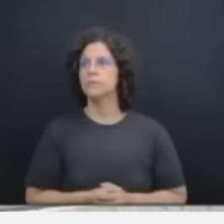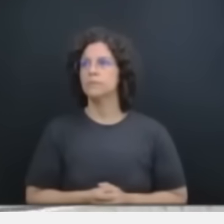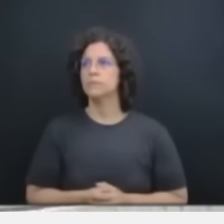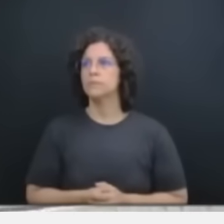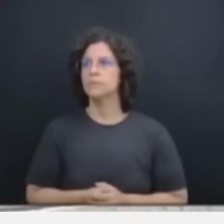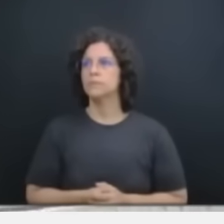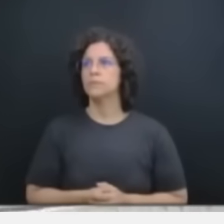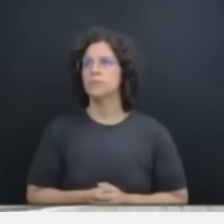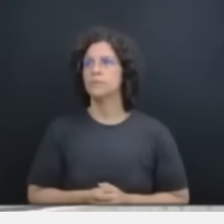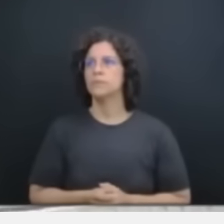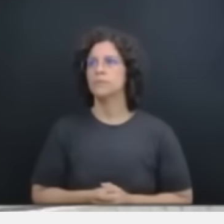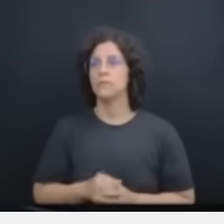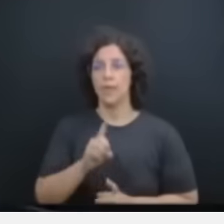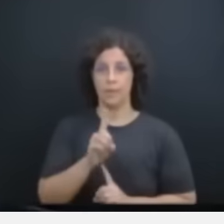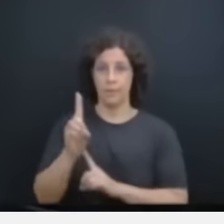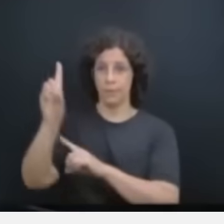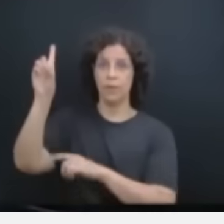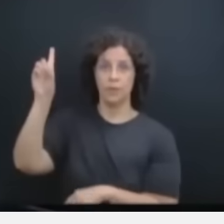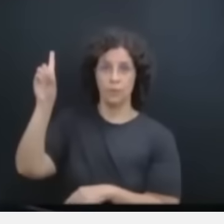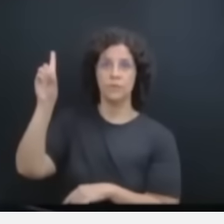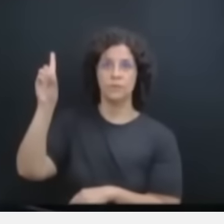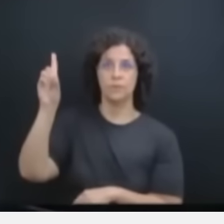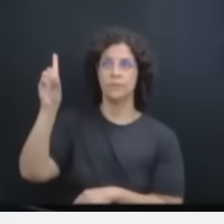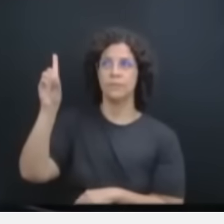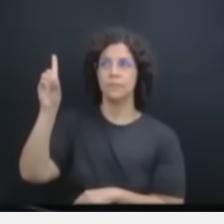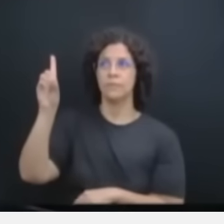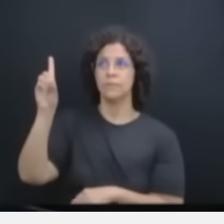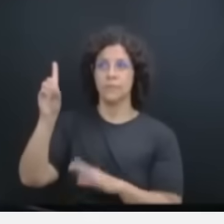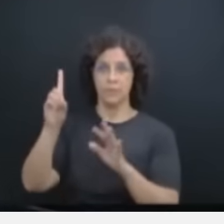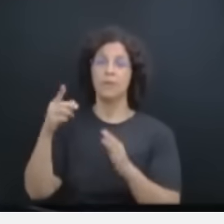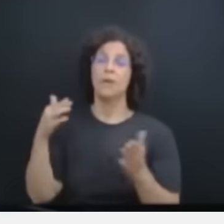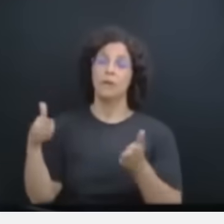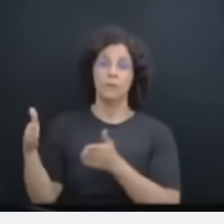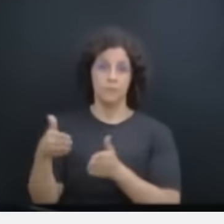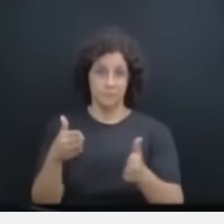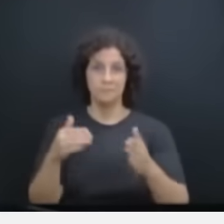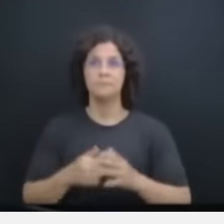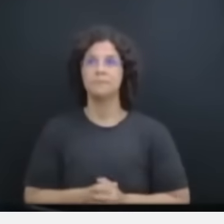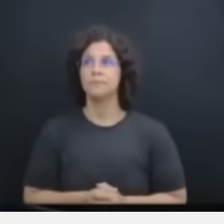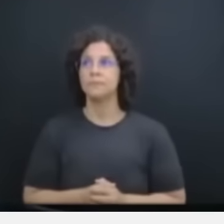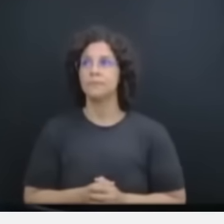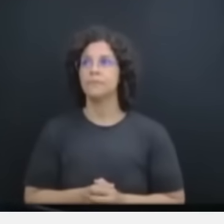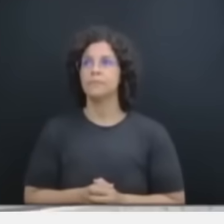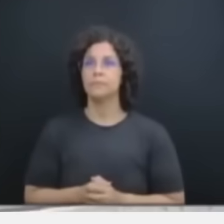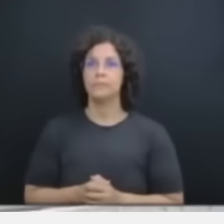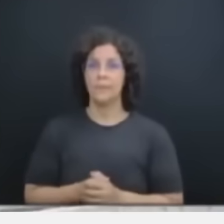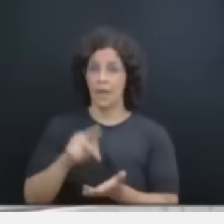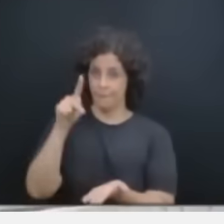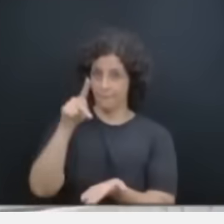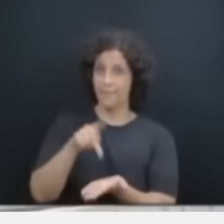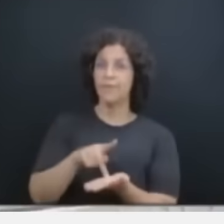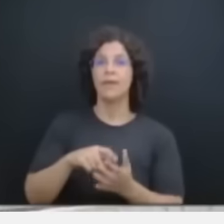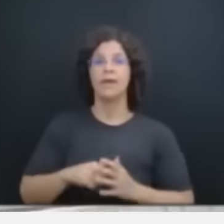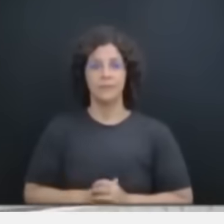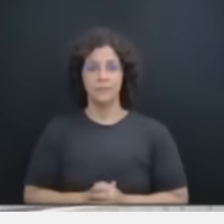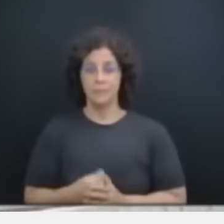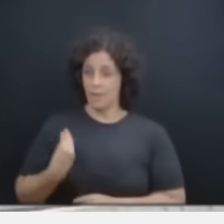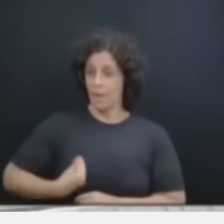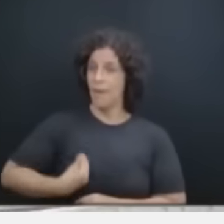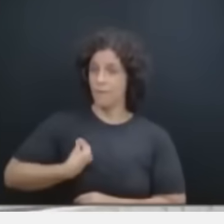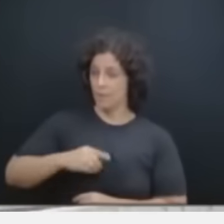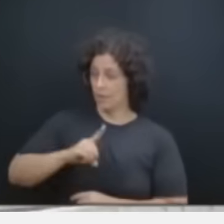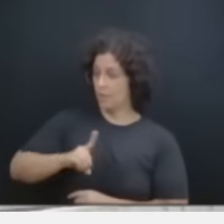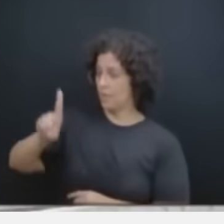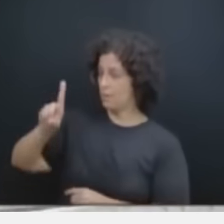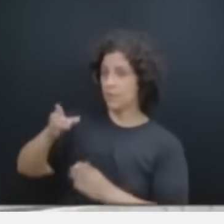Arilson Deus é o caminho é a verdade é a